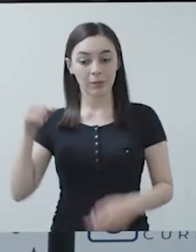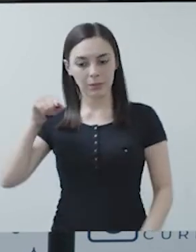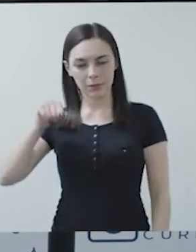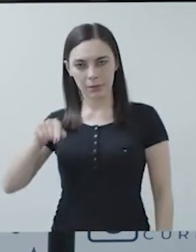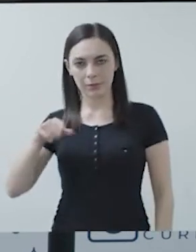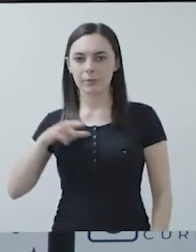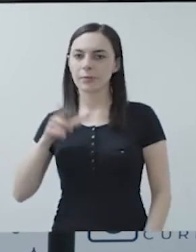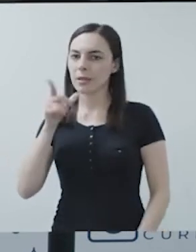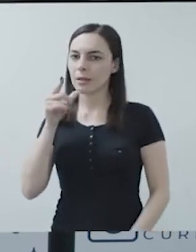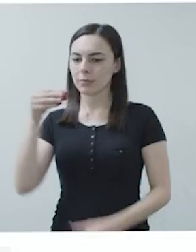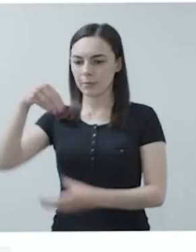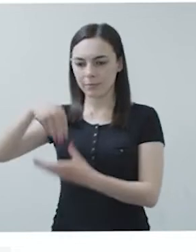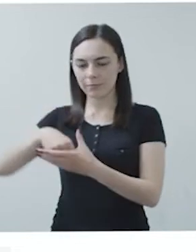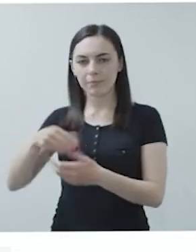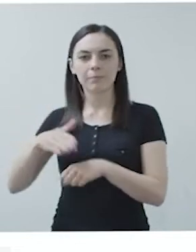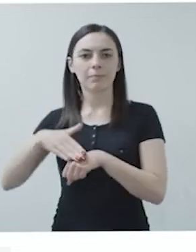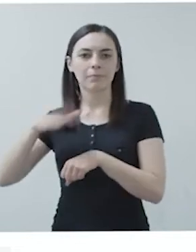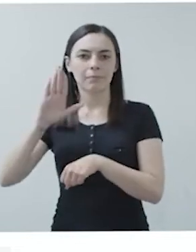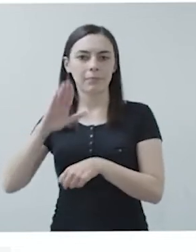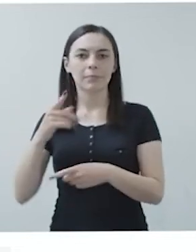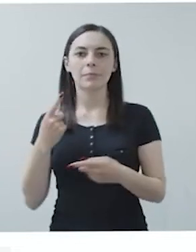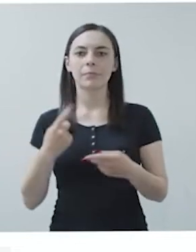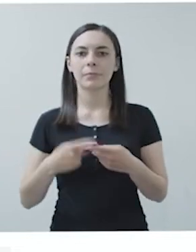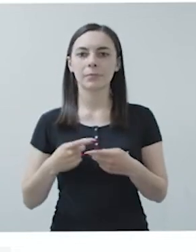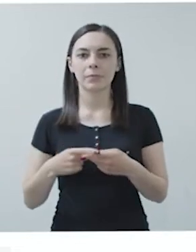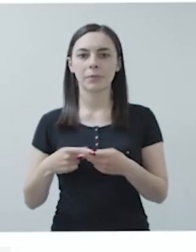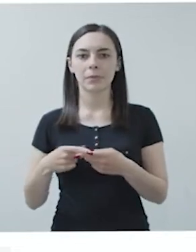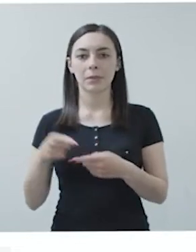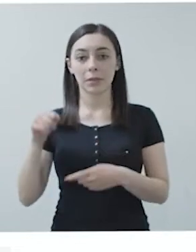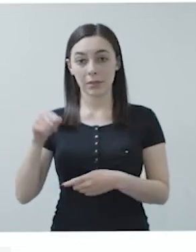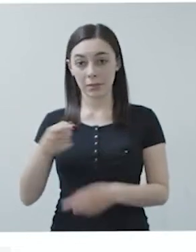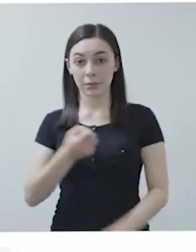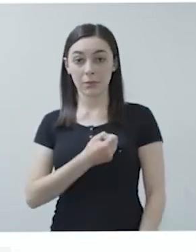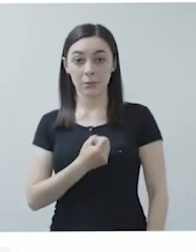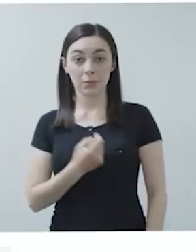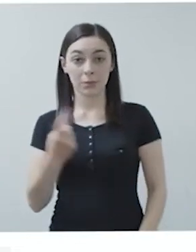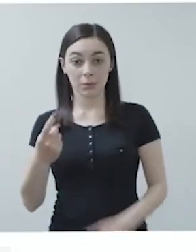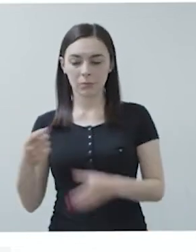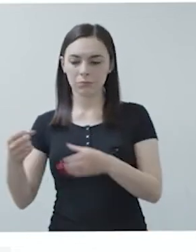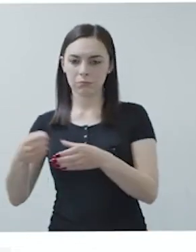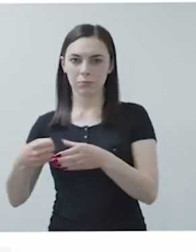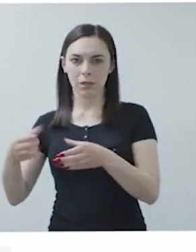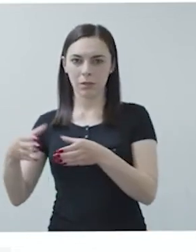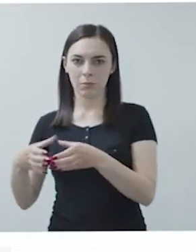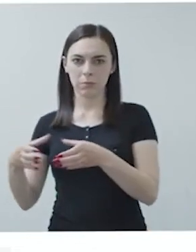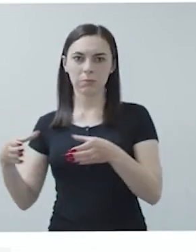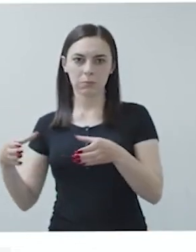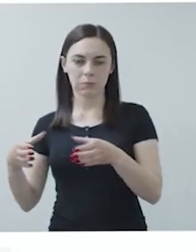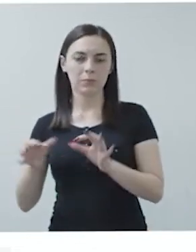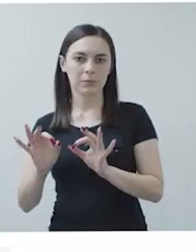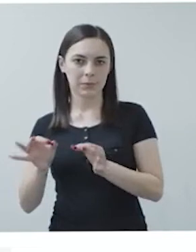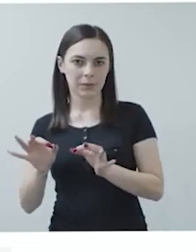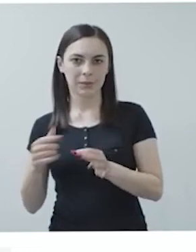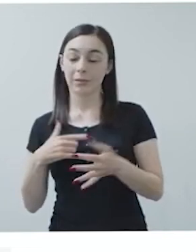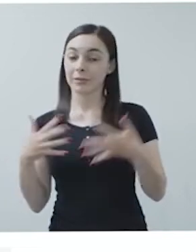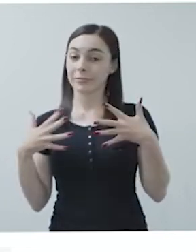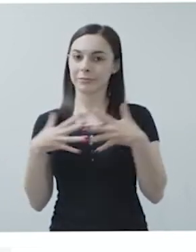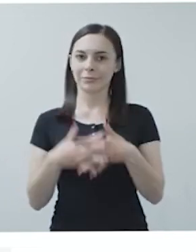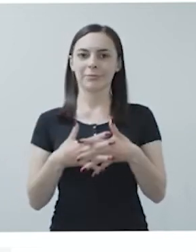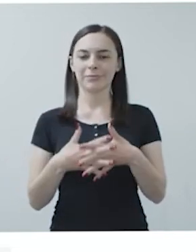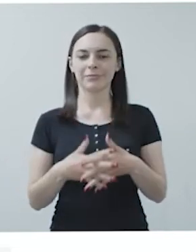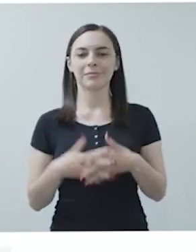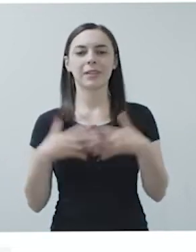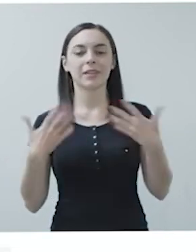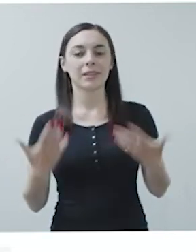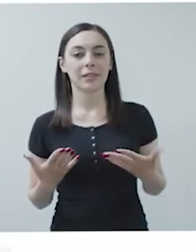água. E porque ela é mais... A panela número 1 é que cabe mais água porque ela é mais larga, né? A professora se confundindo.